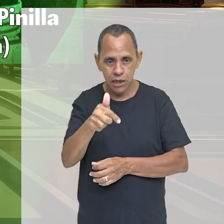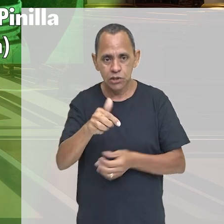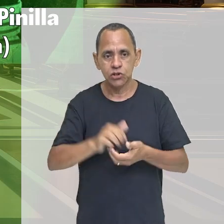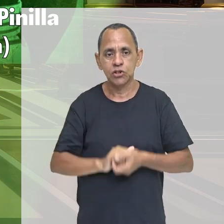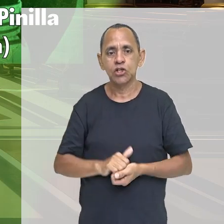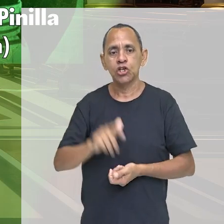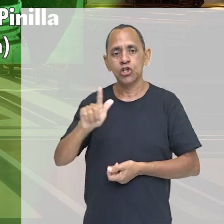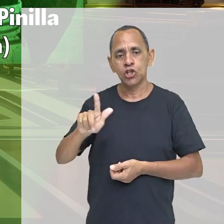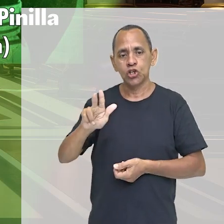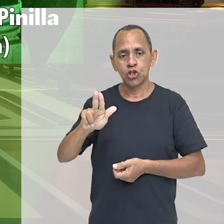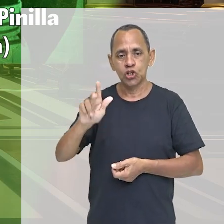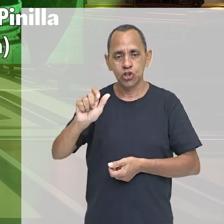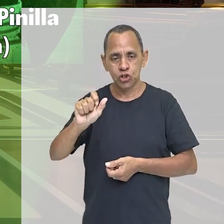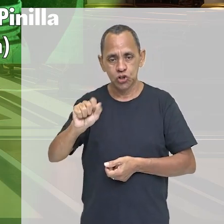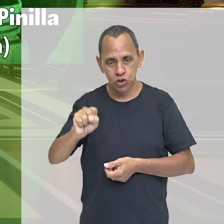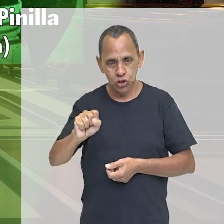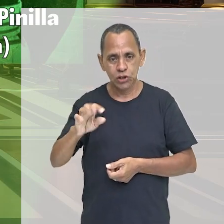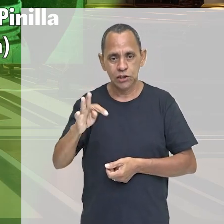1953 a